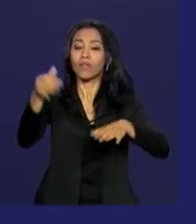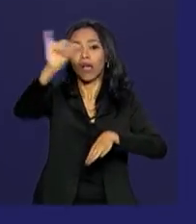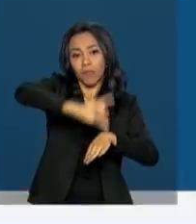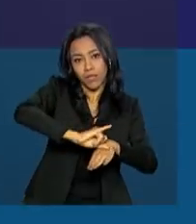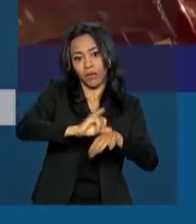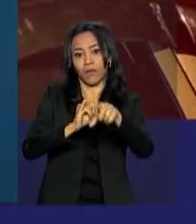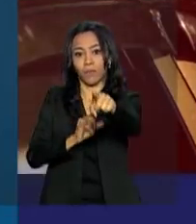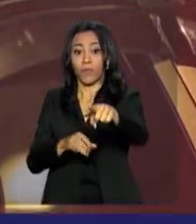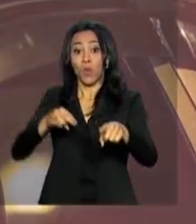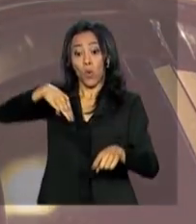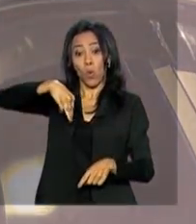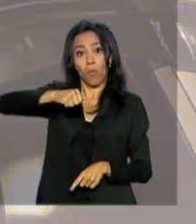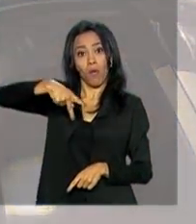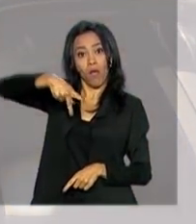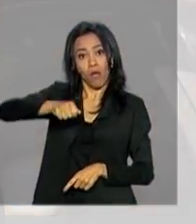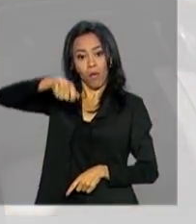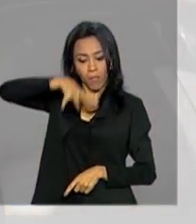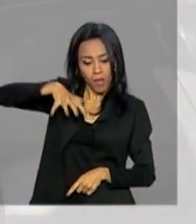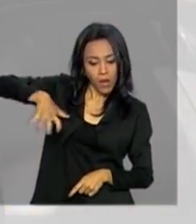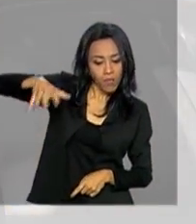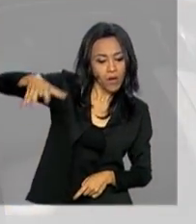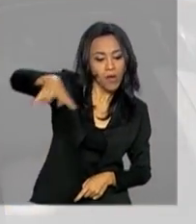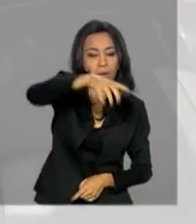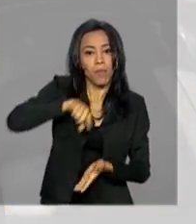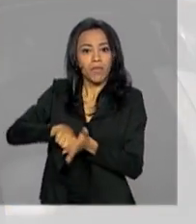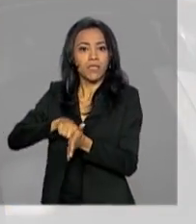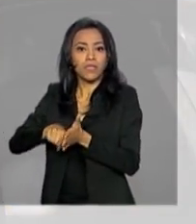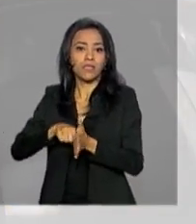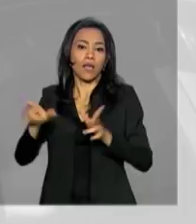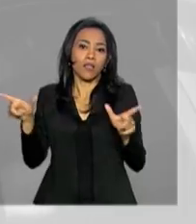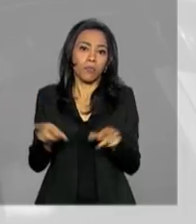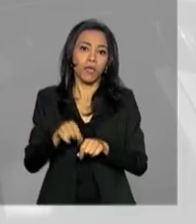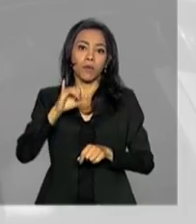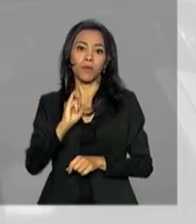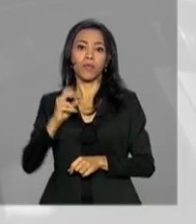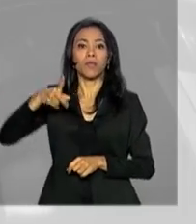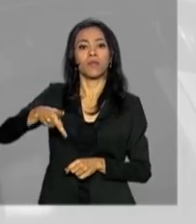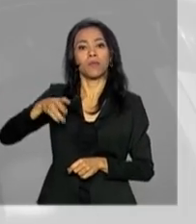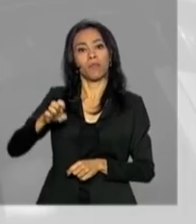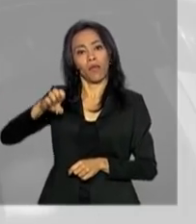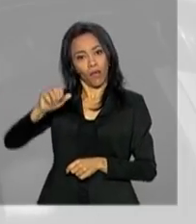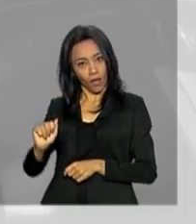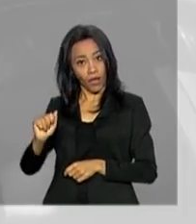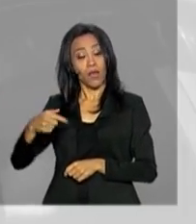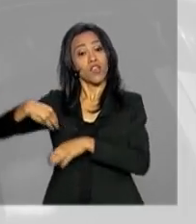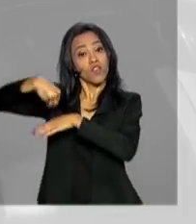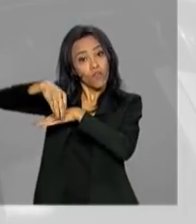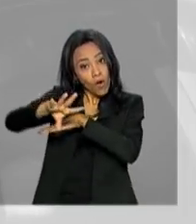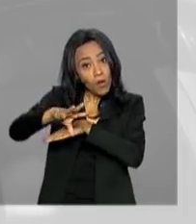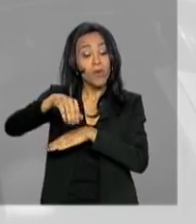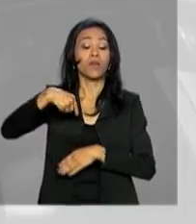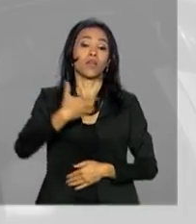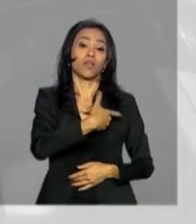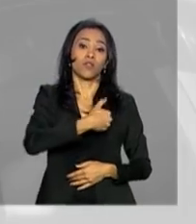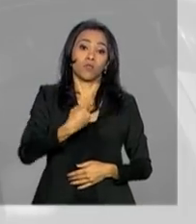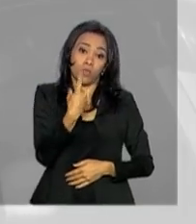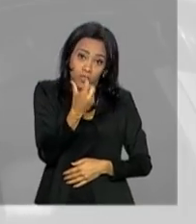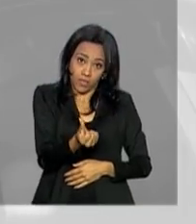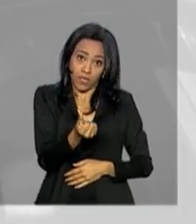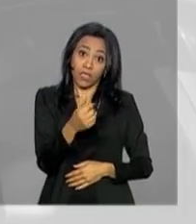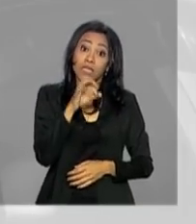O Atlas da Violência, produzido pelo Instituto de Pesquisa Econômica Aplicada, o IPEA, traz que em 2016,